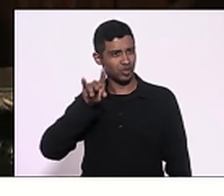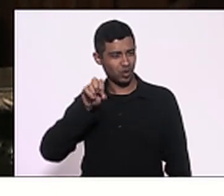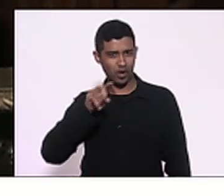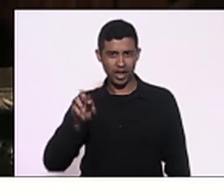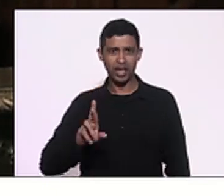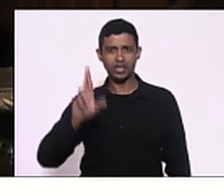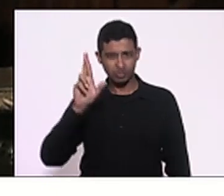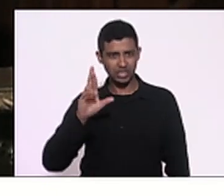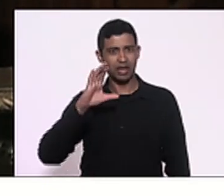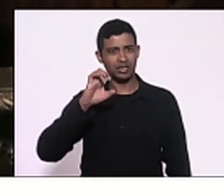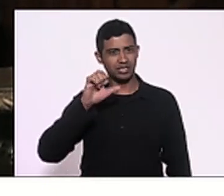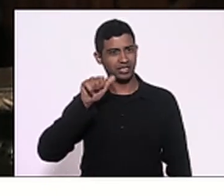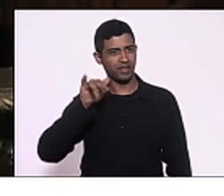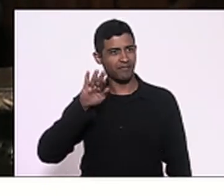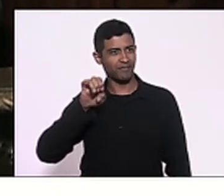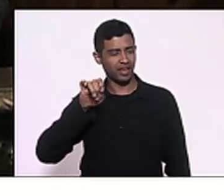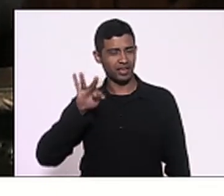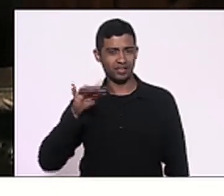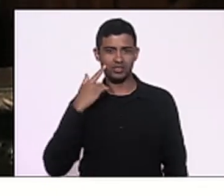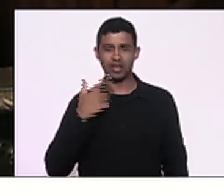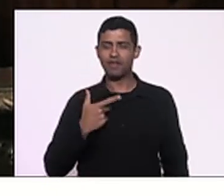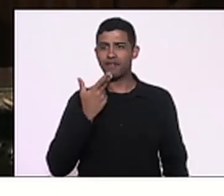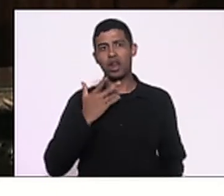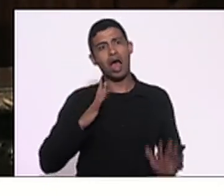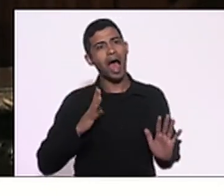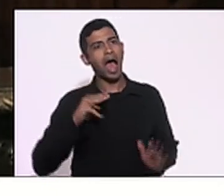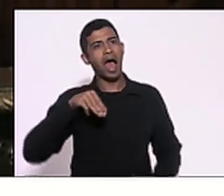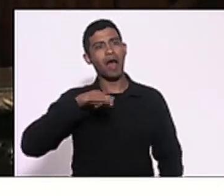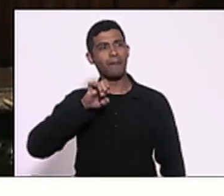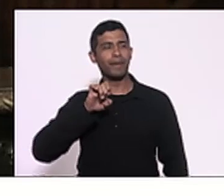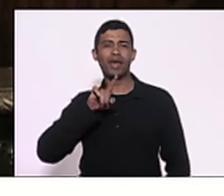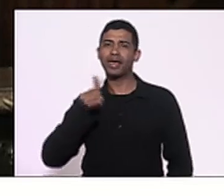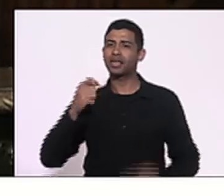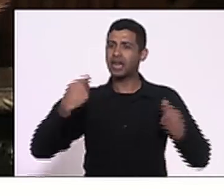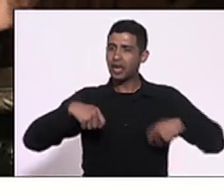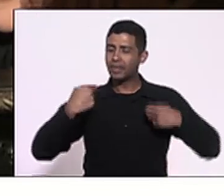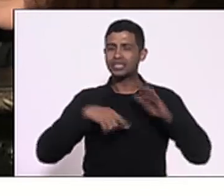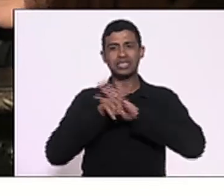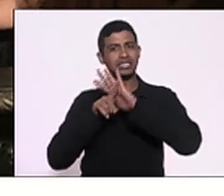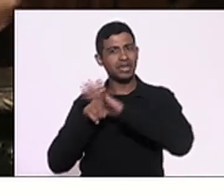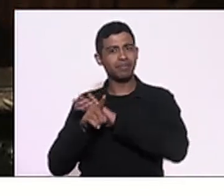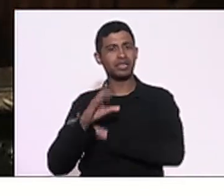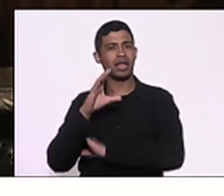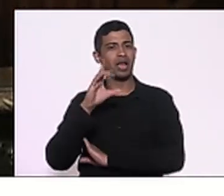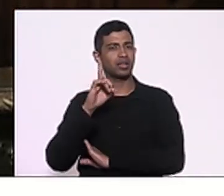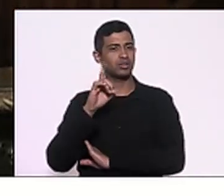3 dias depois de receber o senador Telmário Mota, o ministro Abraham Weintraub